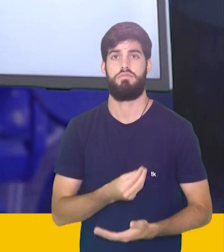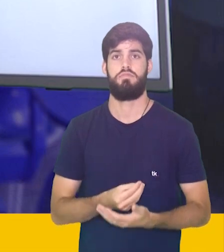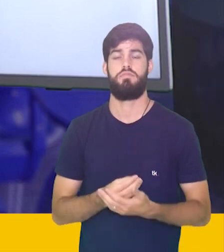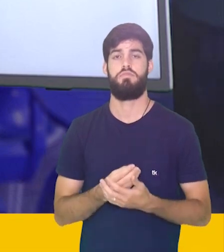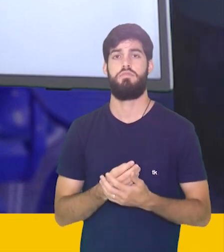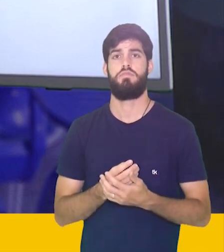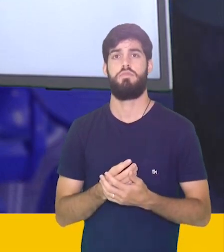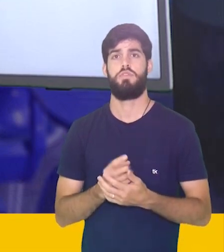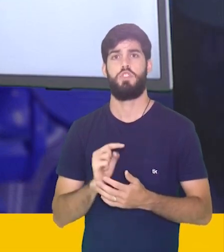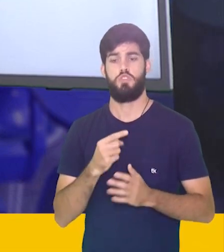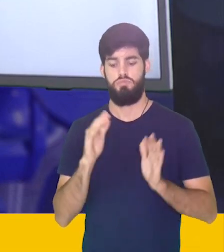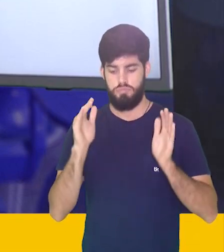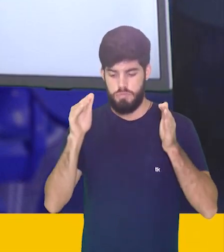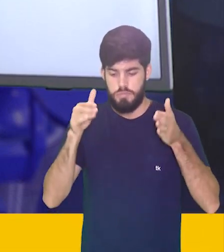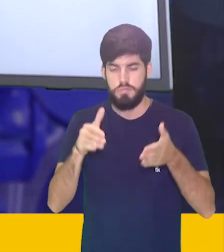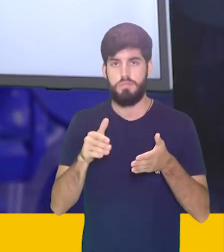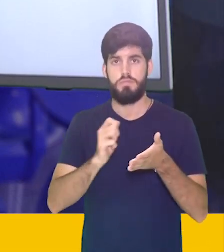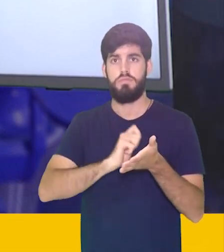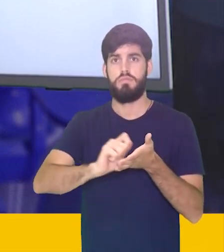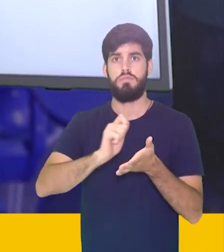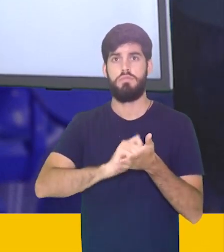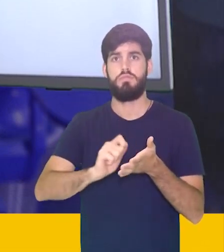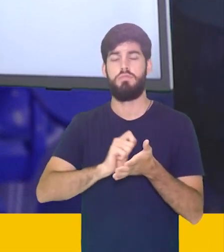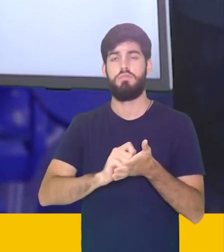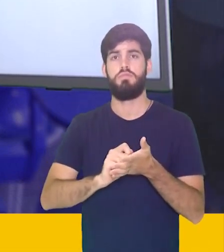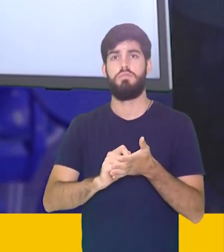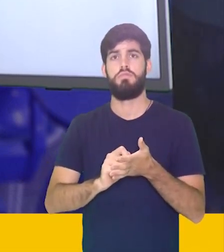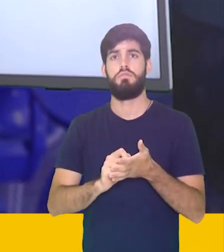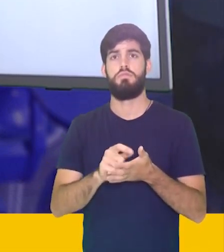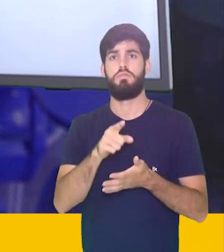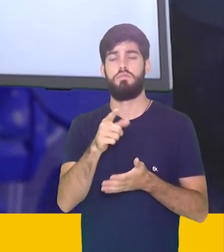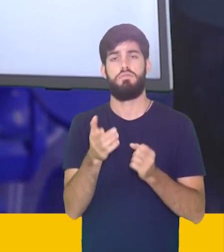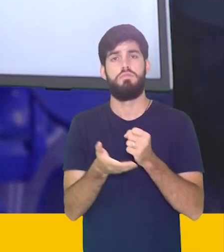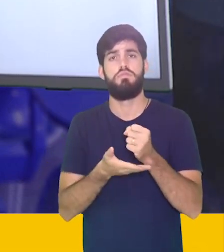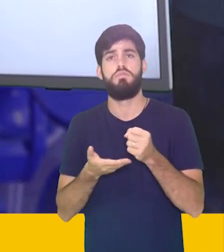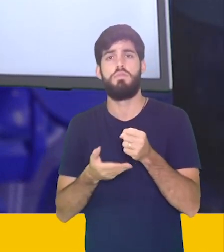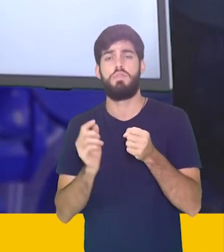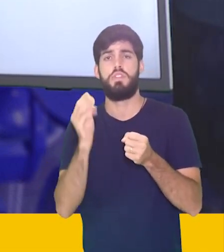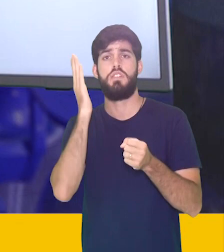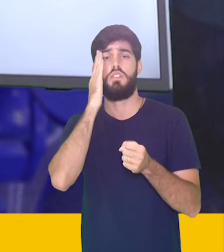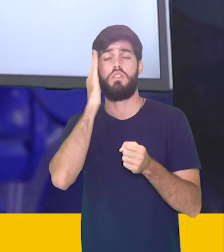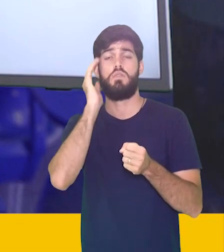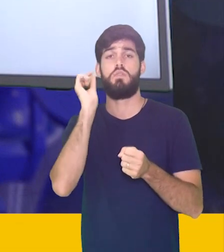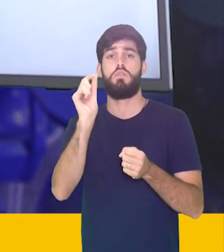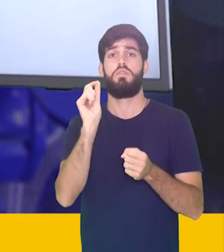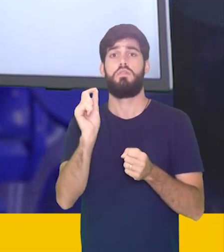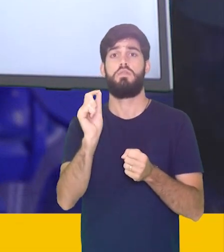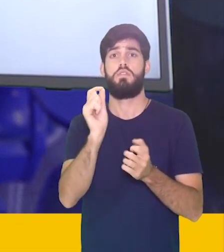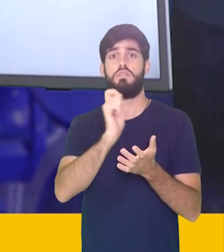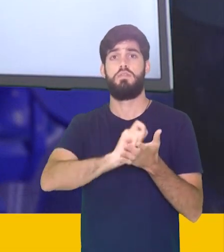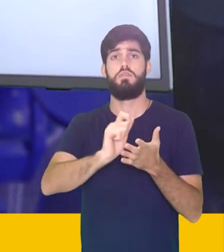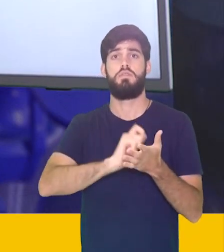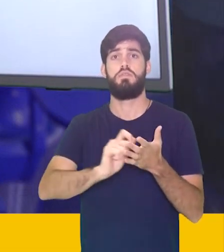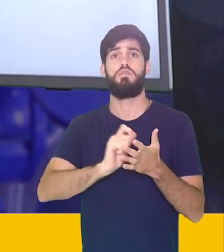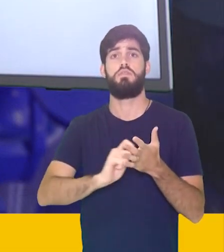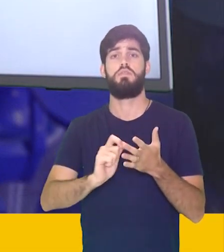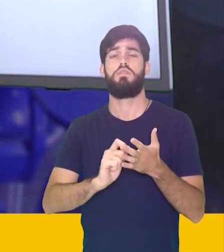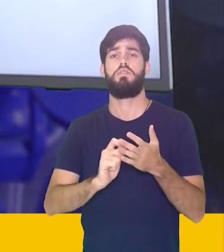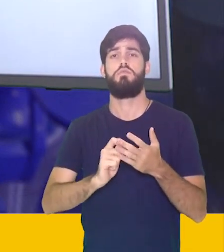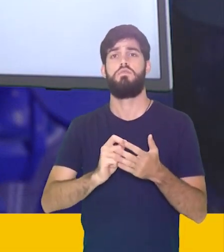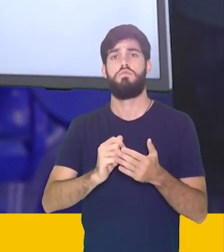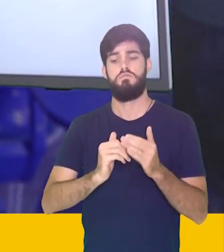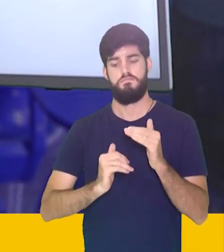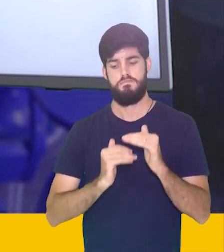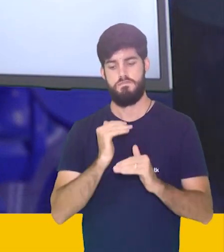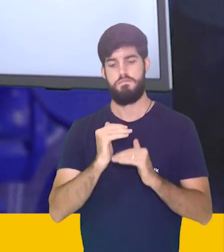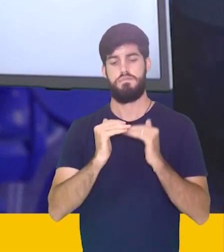E agora a gente vai para a escrita propriamente dita. Então, vocês basicamente têm que entender que a escrita, ela desenvolveu-se de